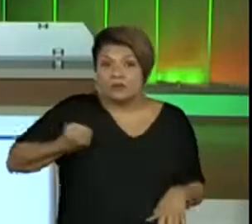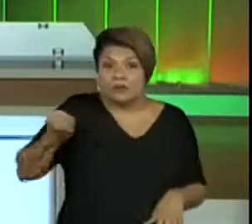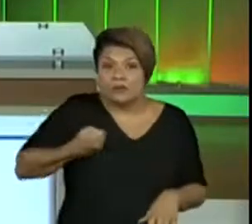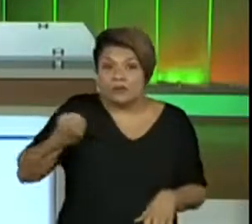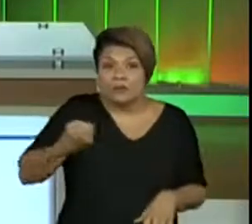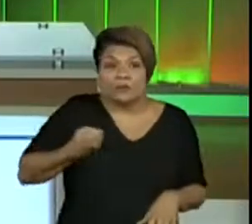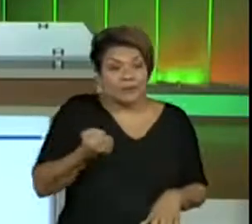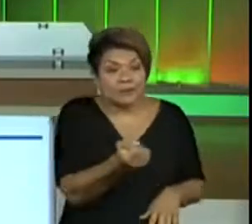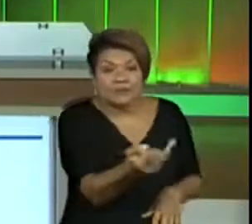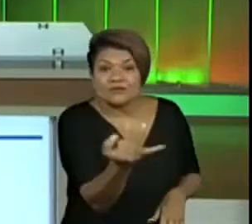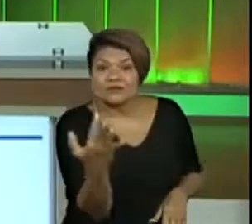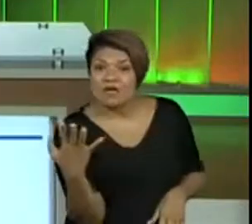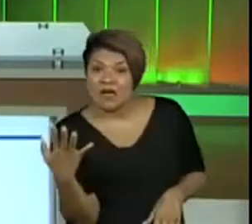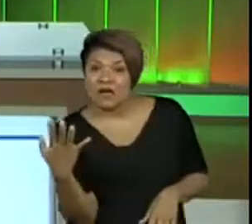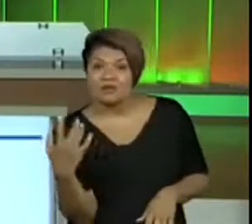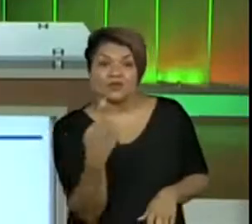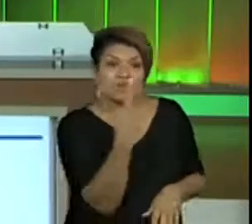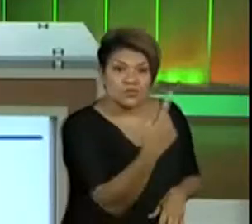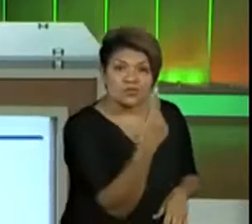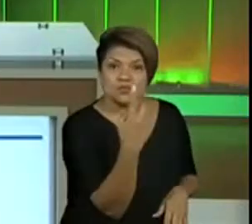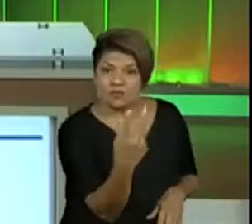em quantidades.